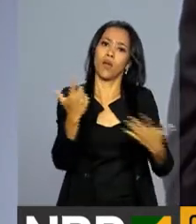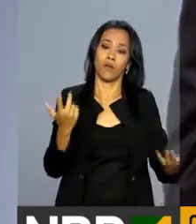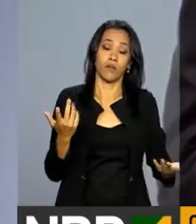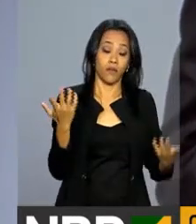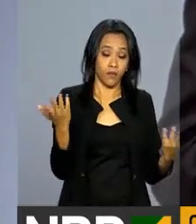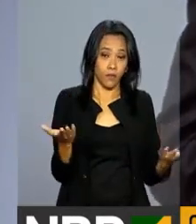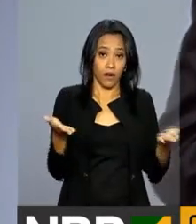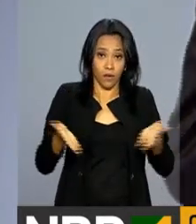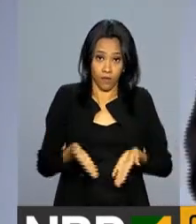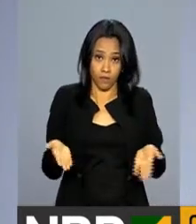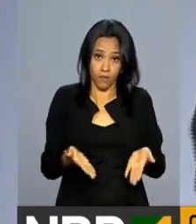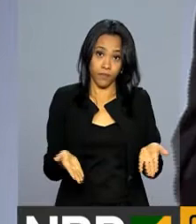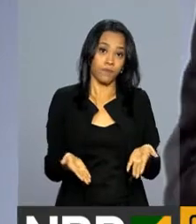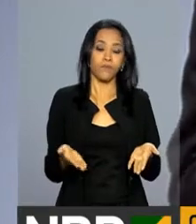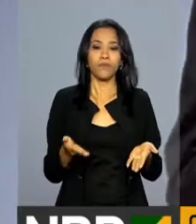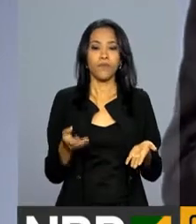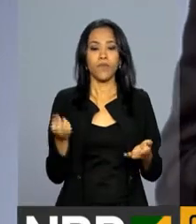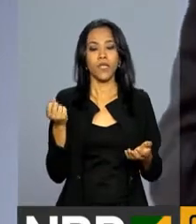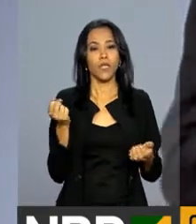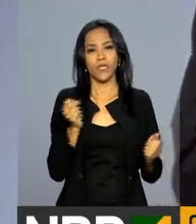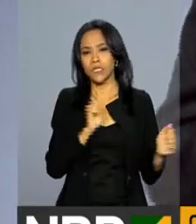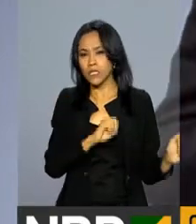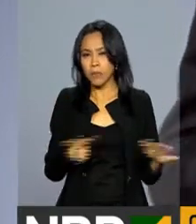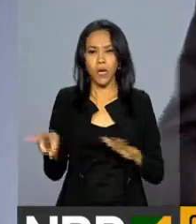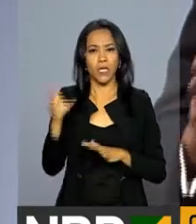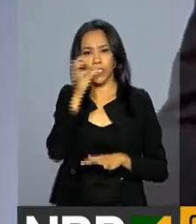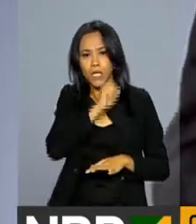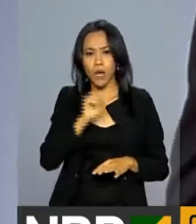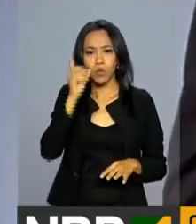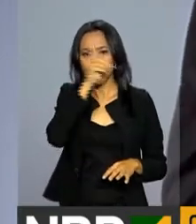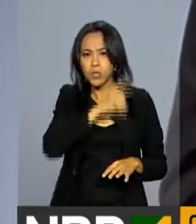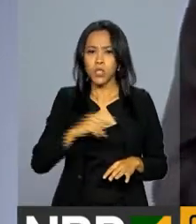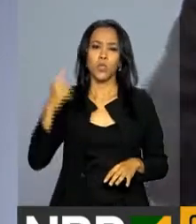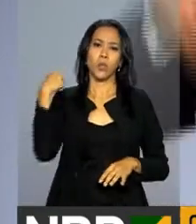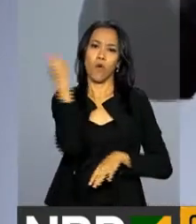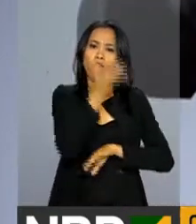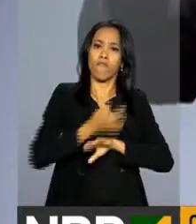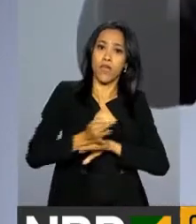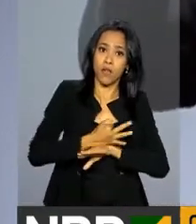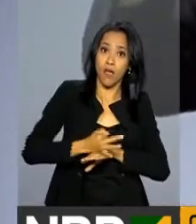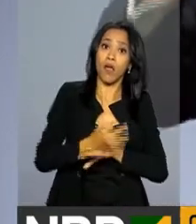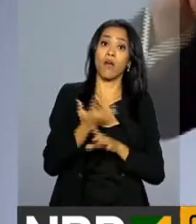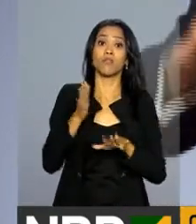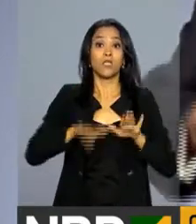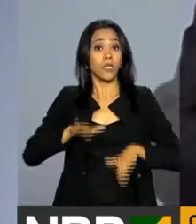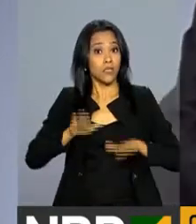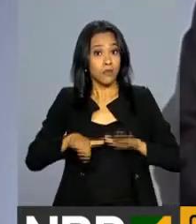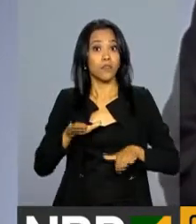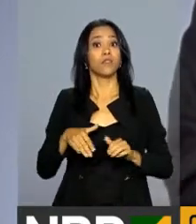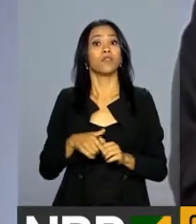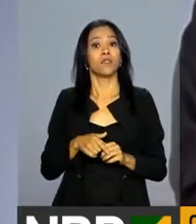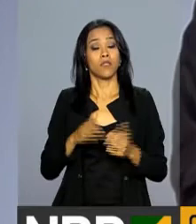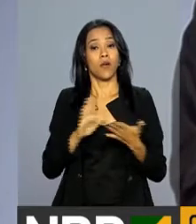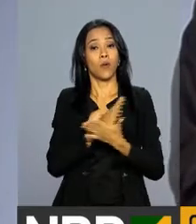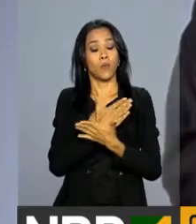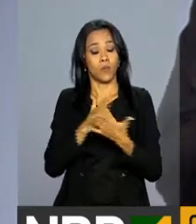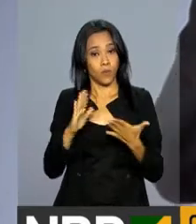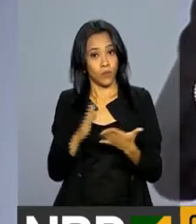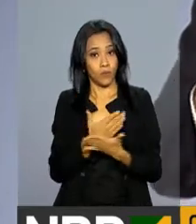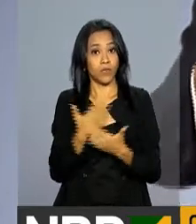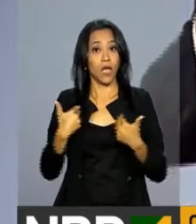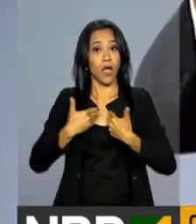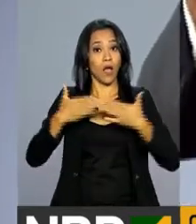agora aqui é trabalhar toda a semana trabalha aos sábados domingos feriados e até muitas vezes alguns que mantém